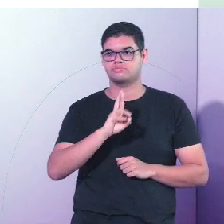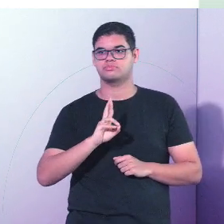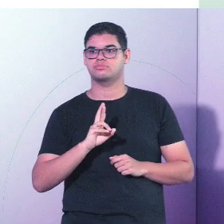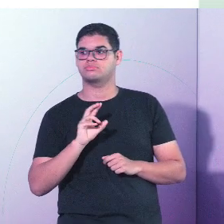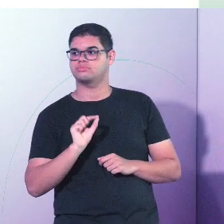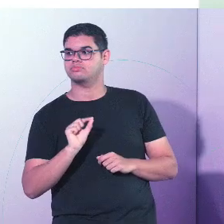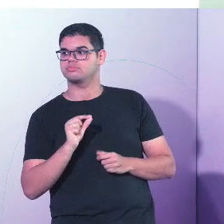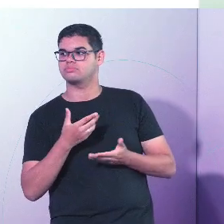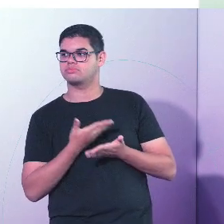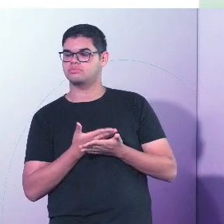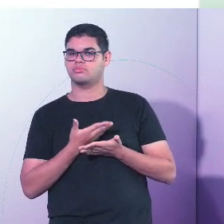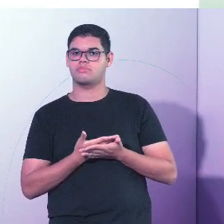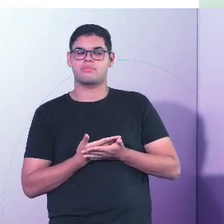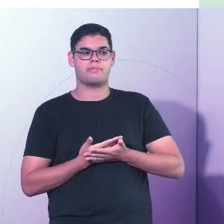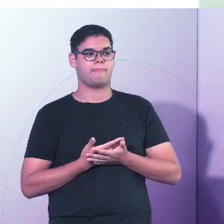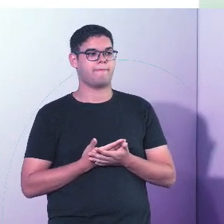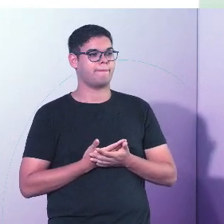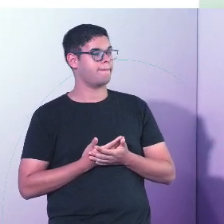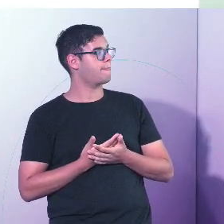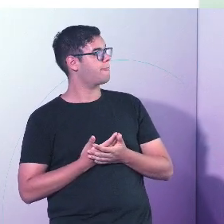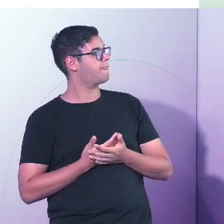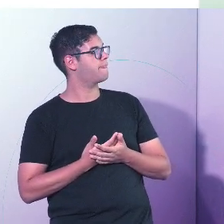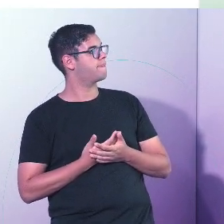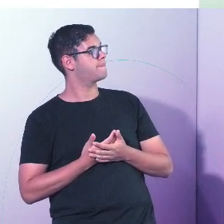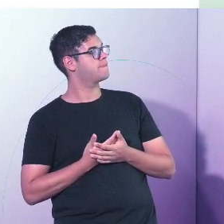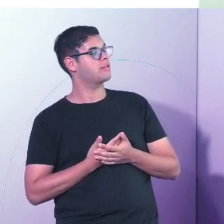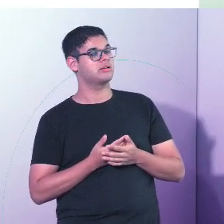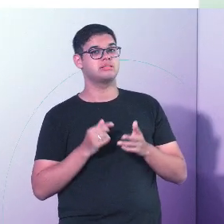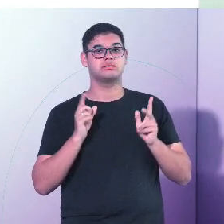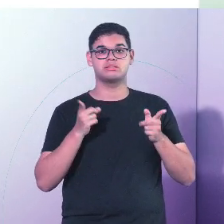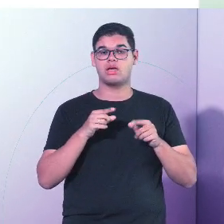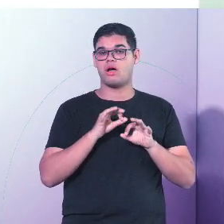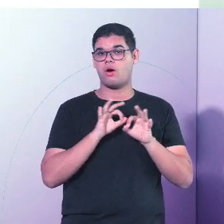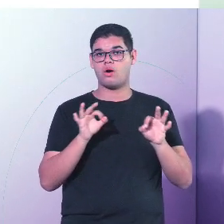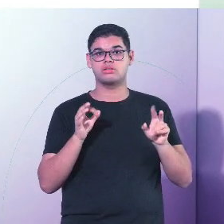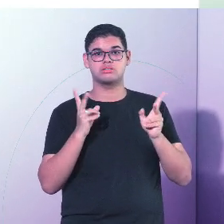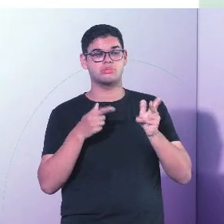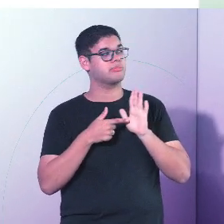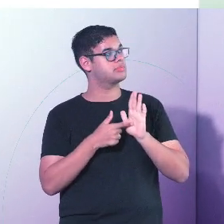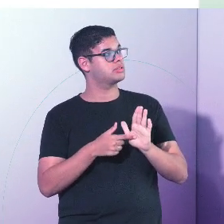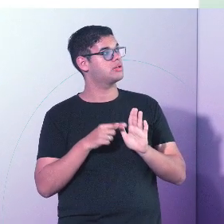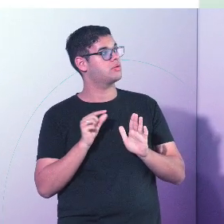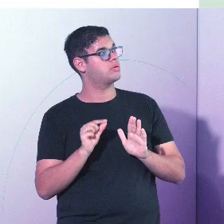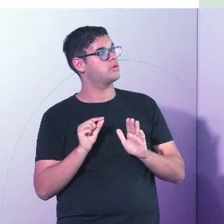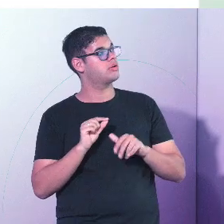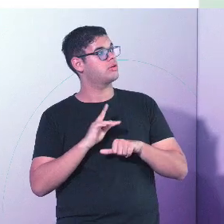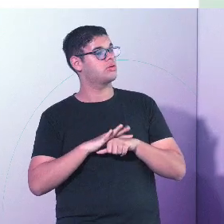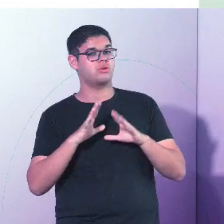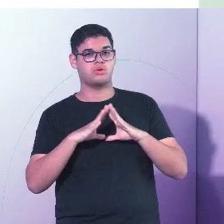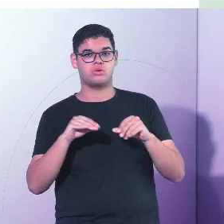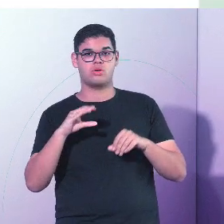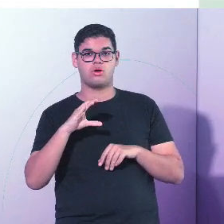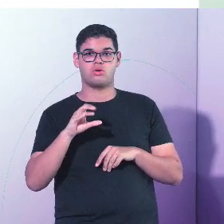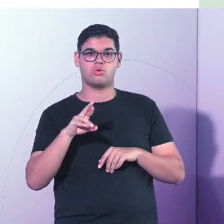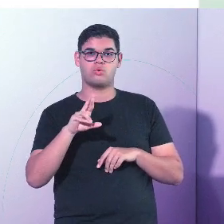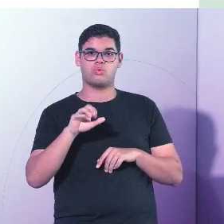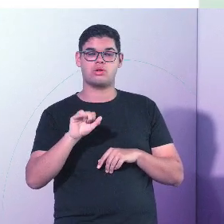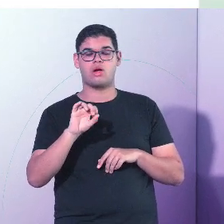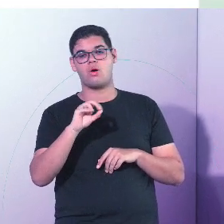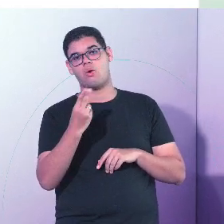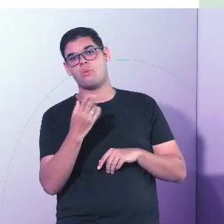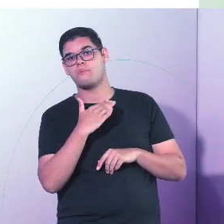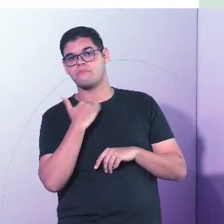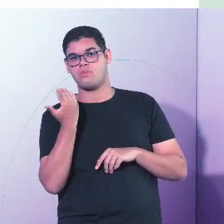estudos clínicos? Seria ótimo se a gente sempre pudesse apresentar os estudos baseados em cura ou morte, ou cura ou não